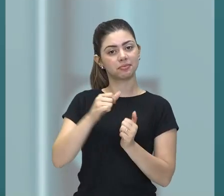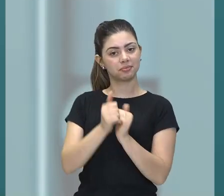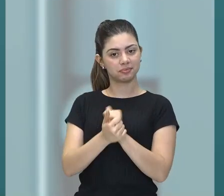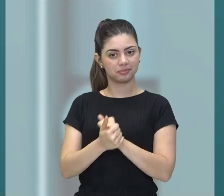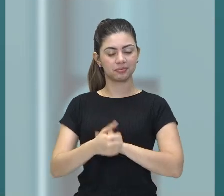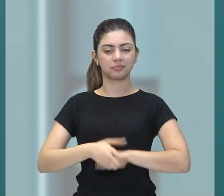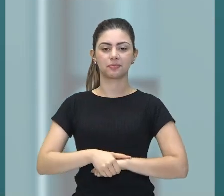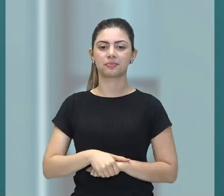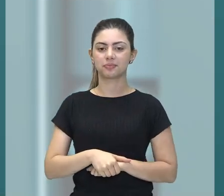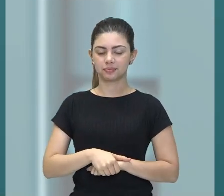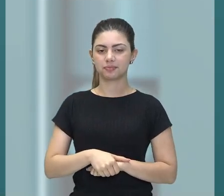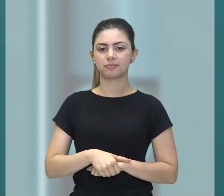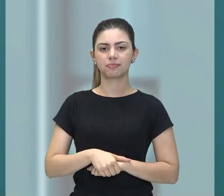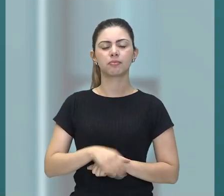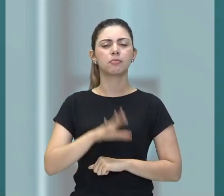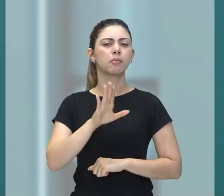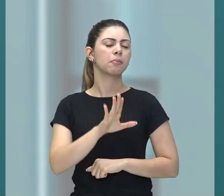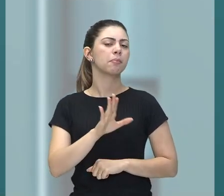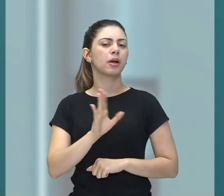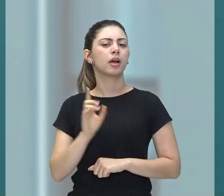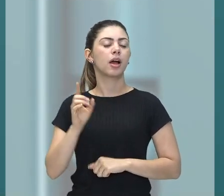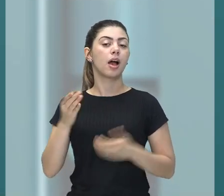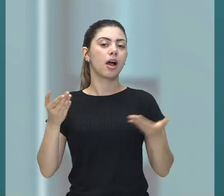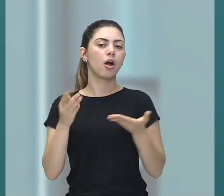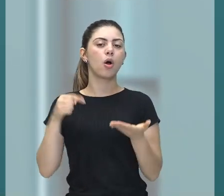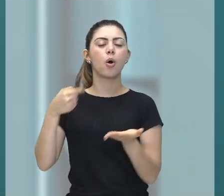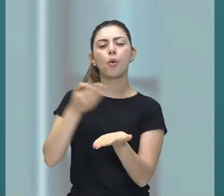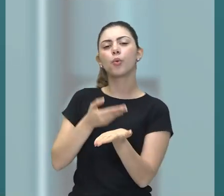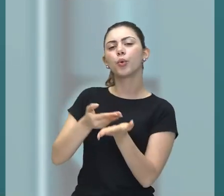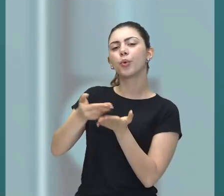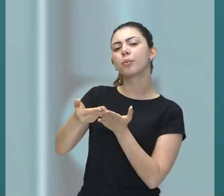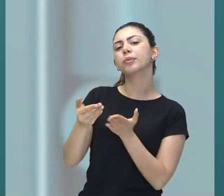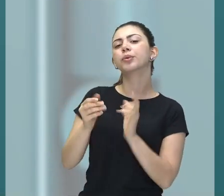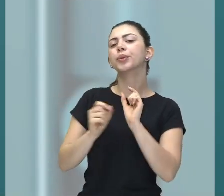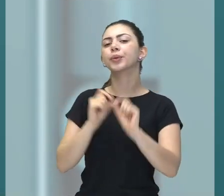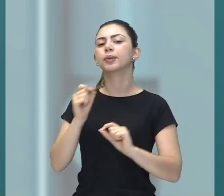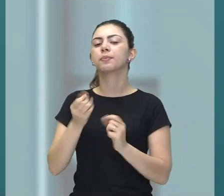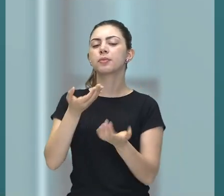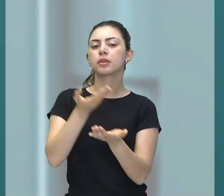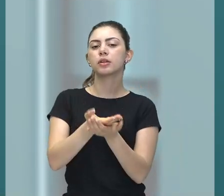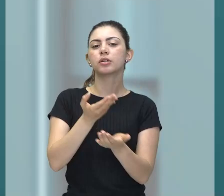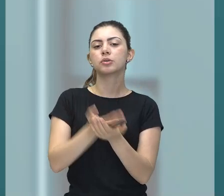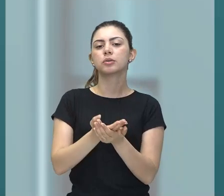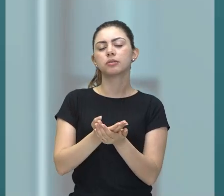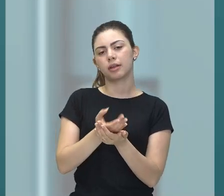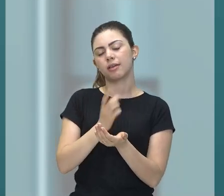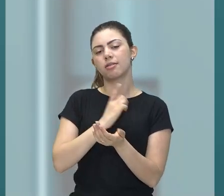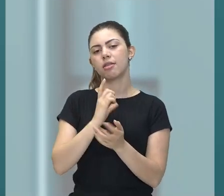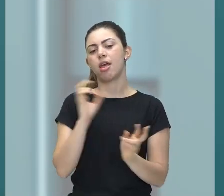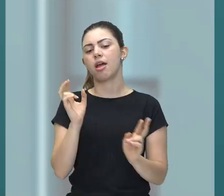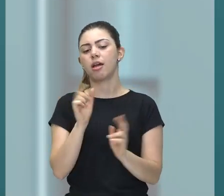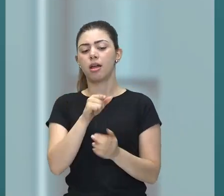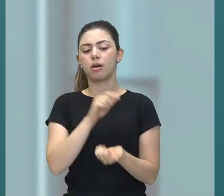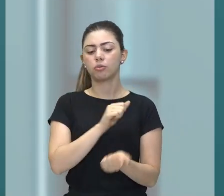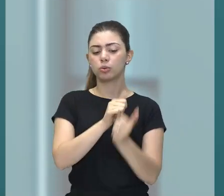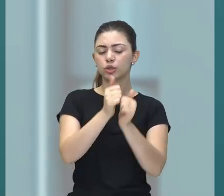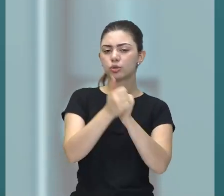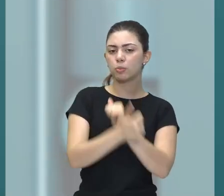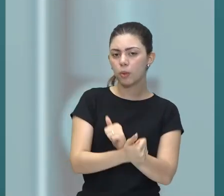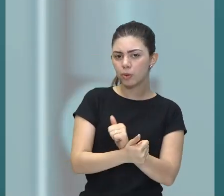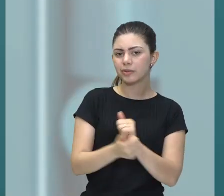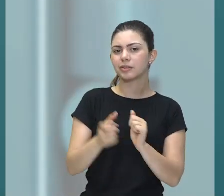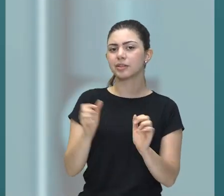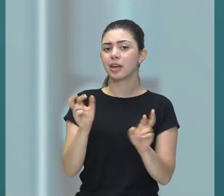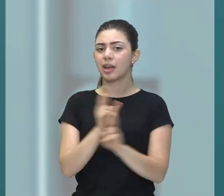esporte. Muito bem, mas então vamos começar analisando qual a relação do esporte com